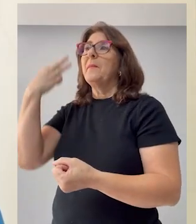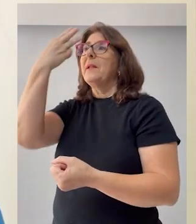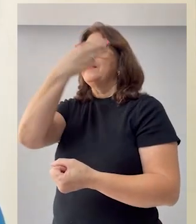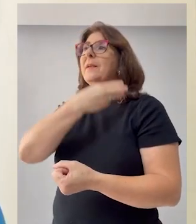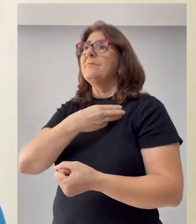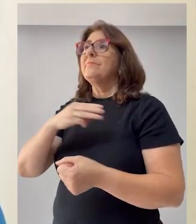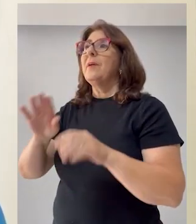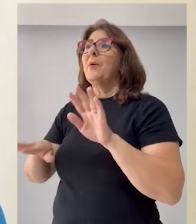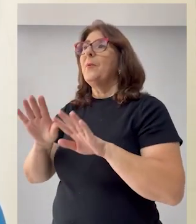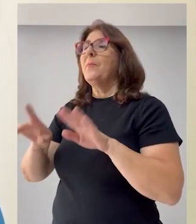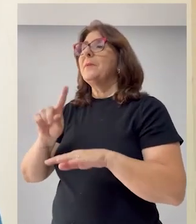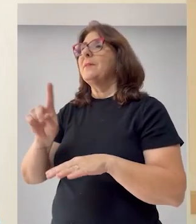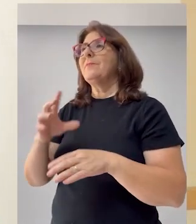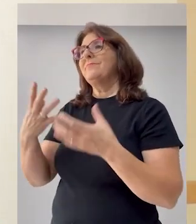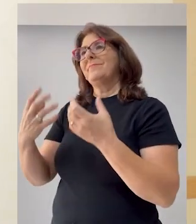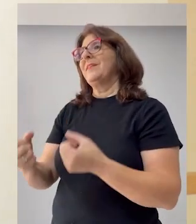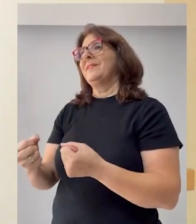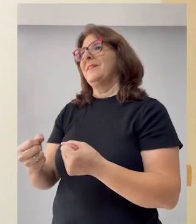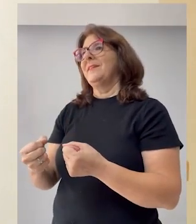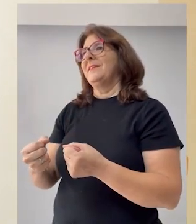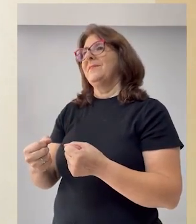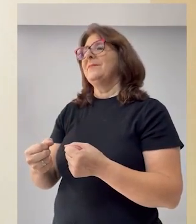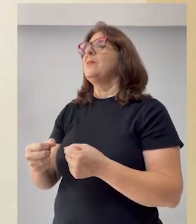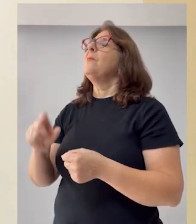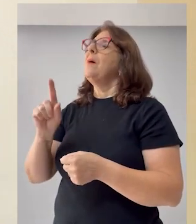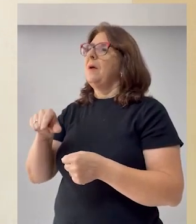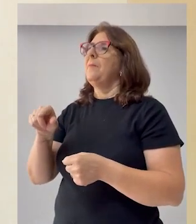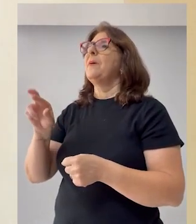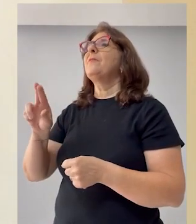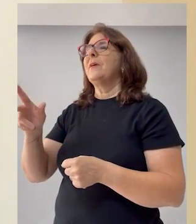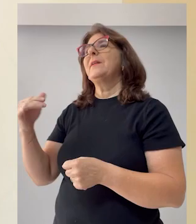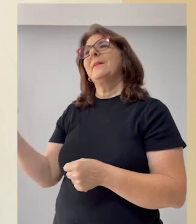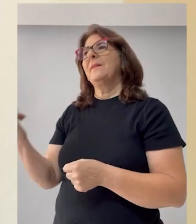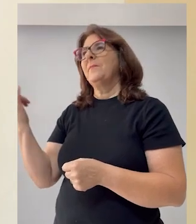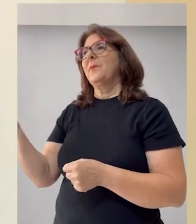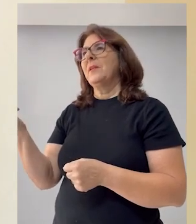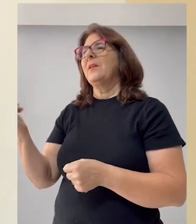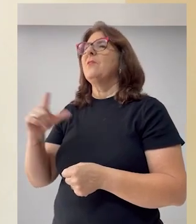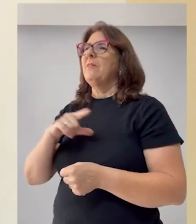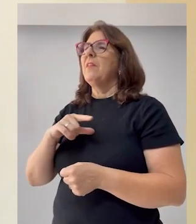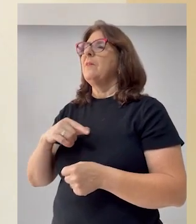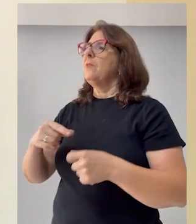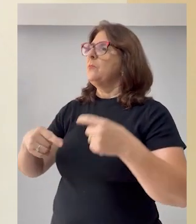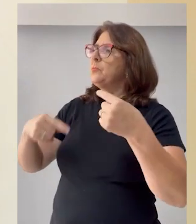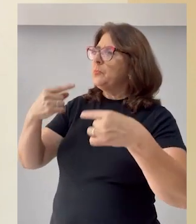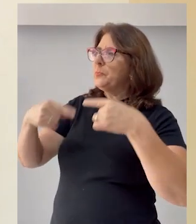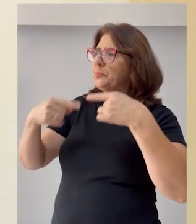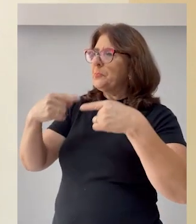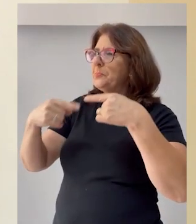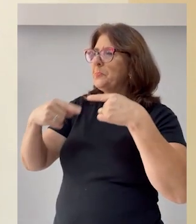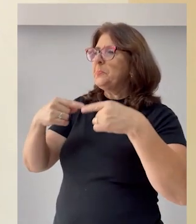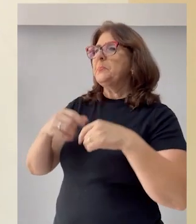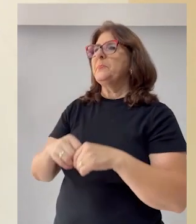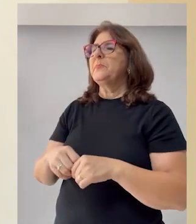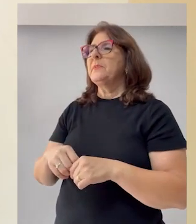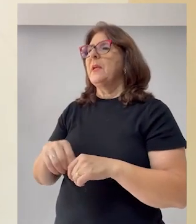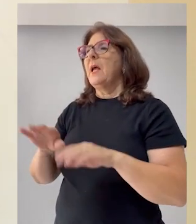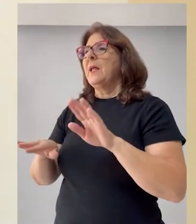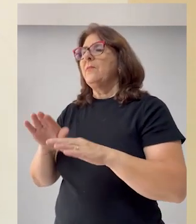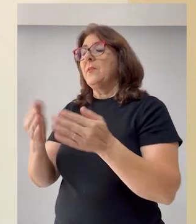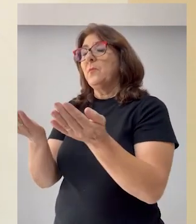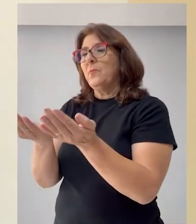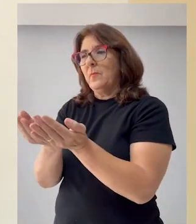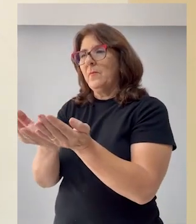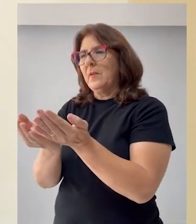como nossa mãe, sendo mãe de Jesus Cristo. Essa já é muita diferença. Tem muitos debates sobre que tem pessoas que chamam evangélicos,